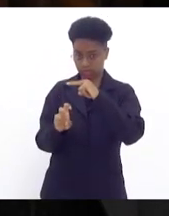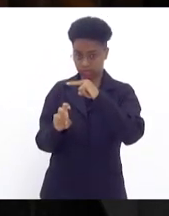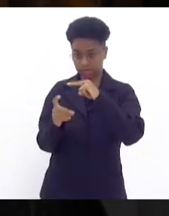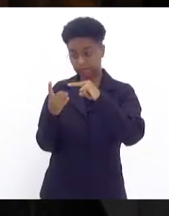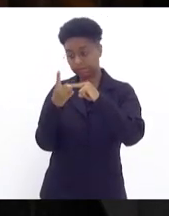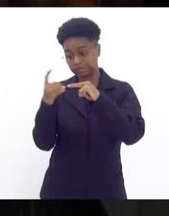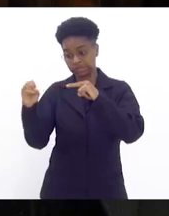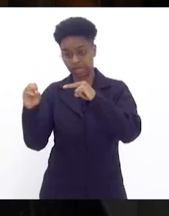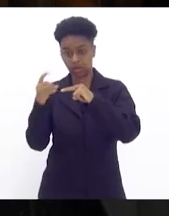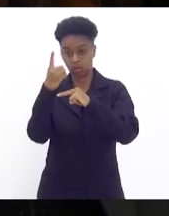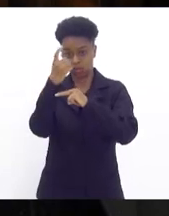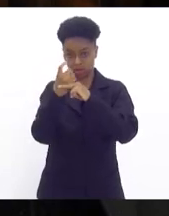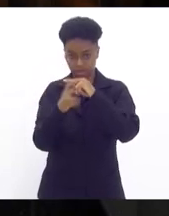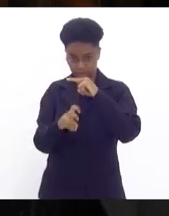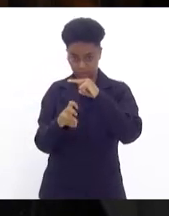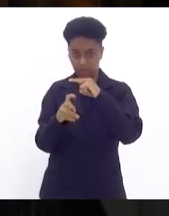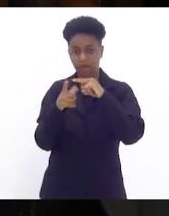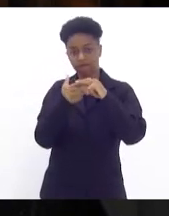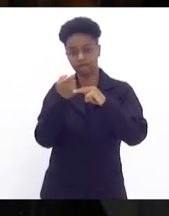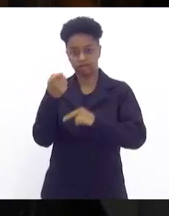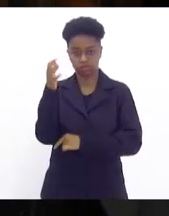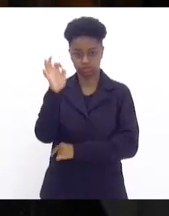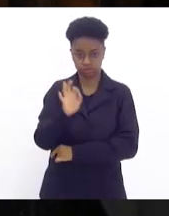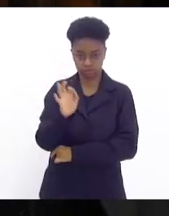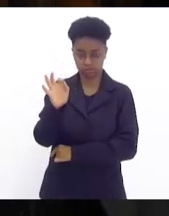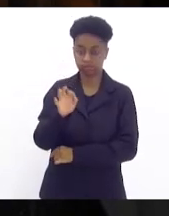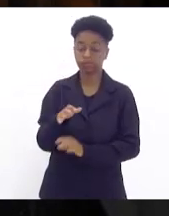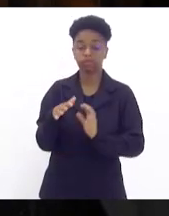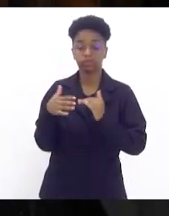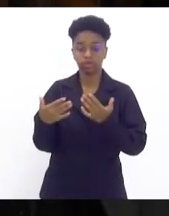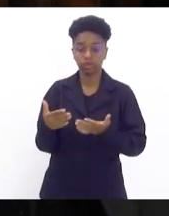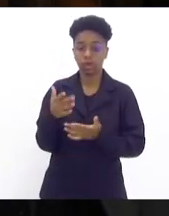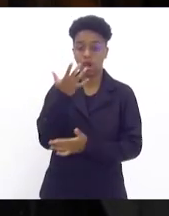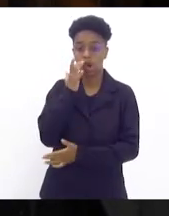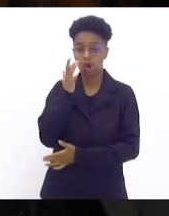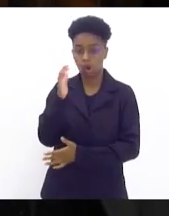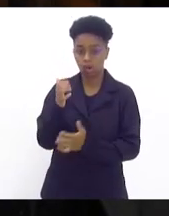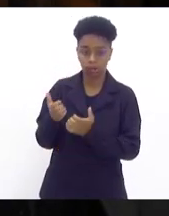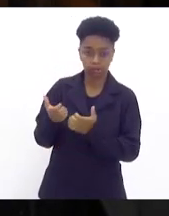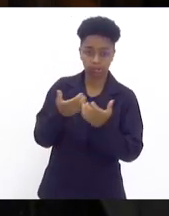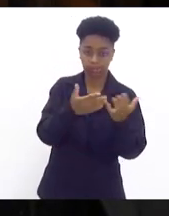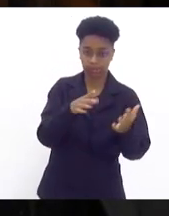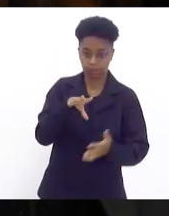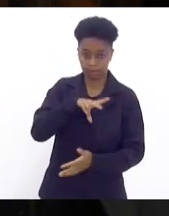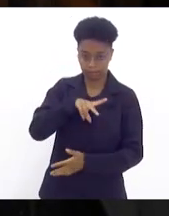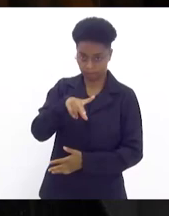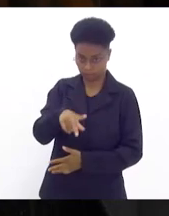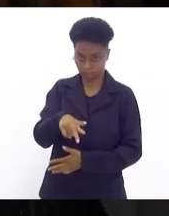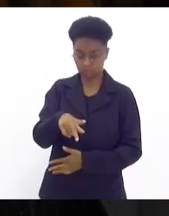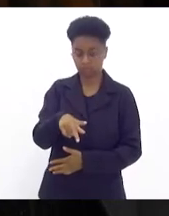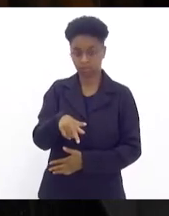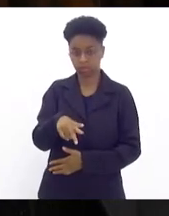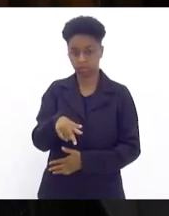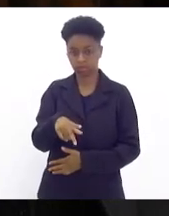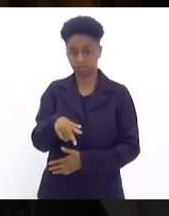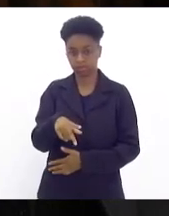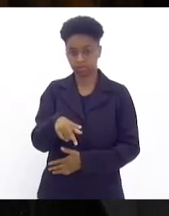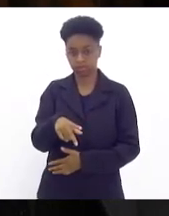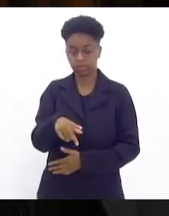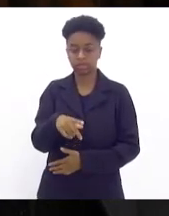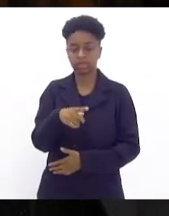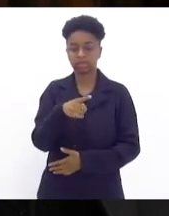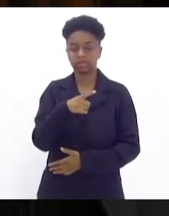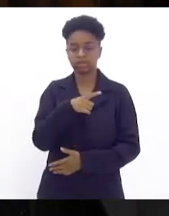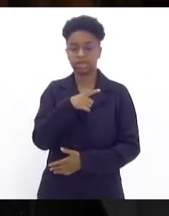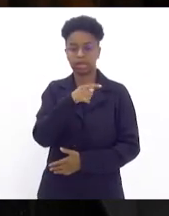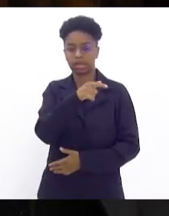20% e esse ouro que foi para Portugal projetou lá uma